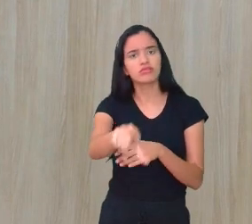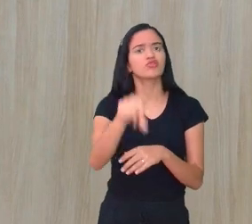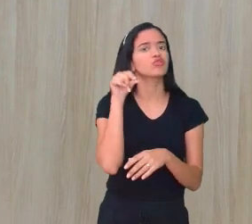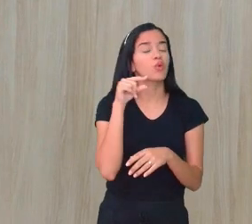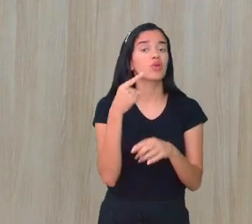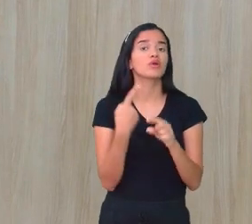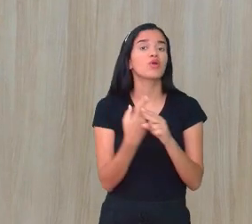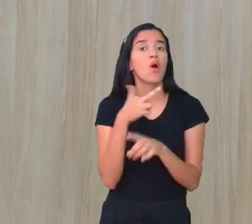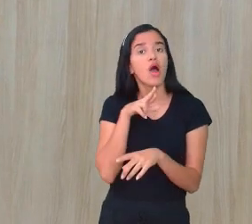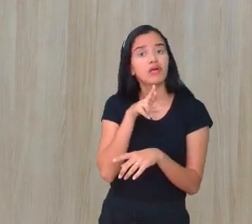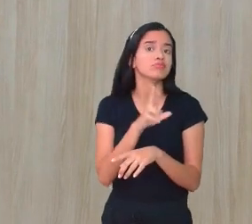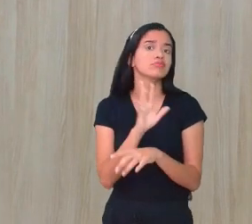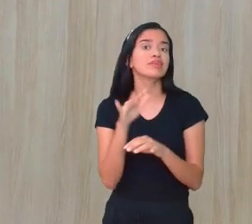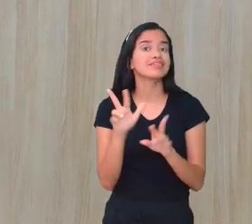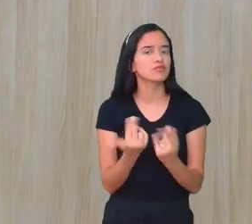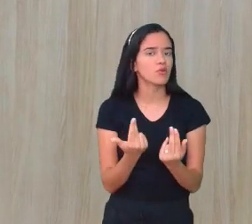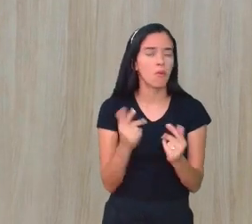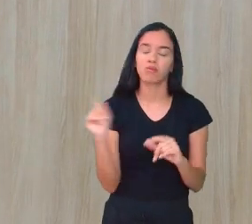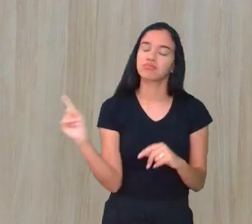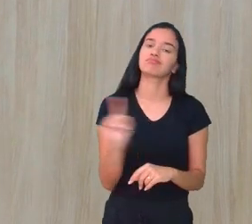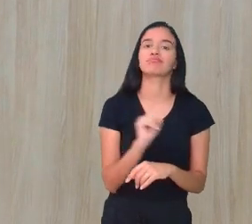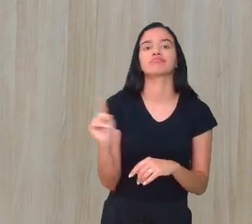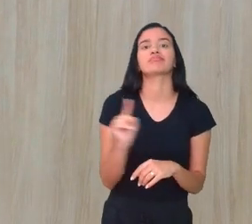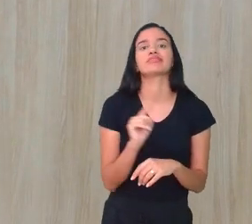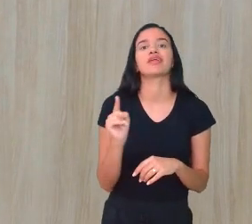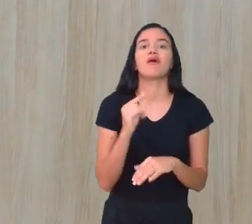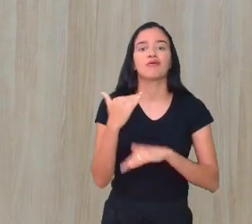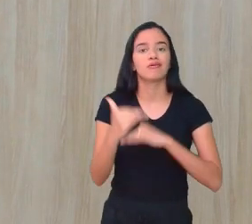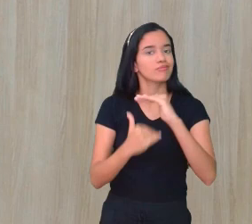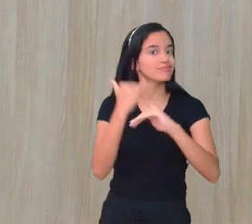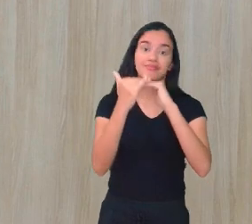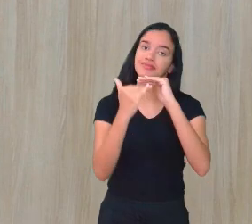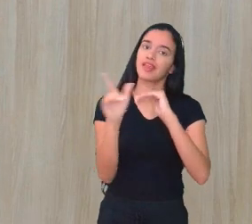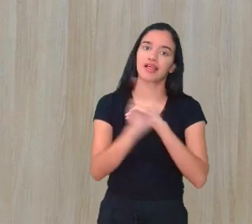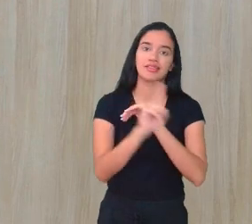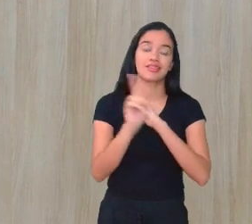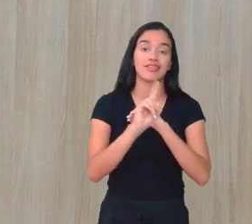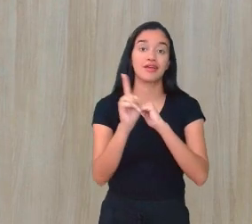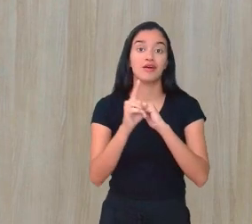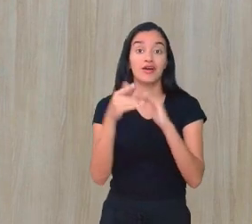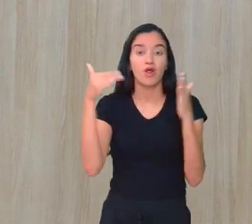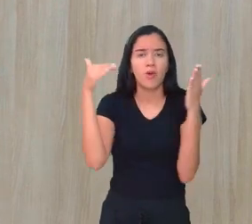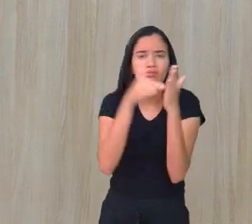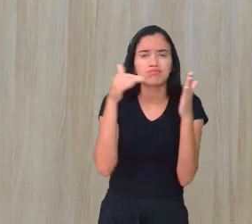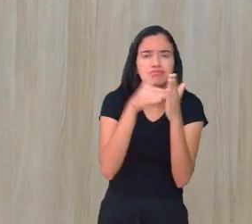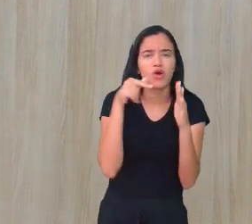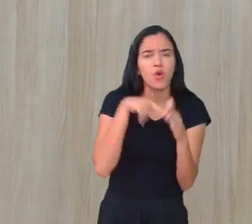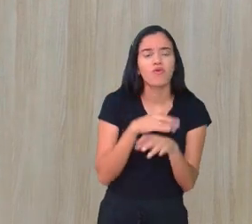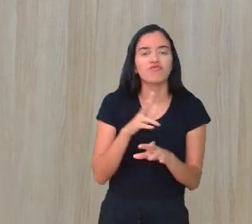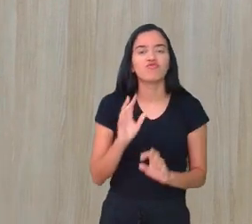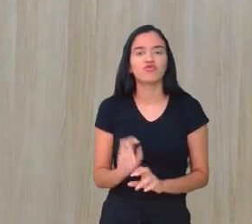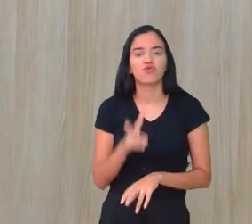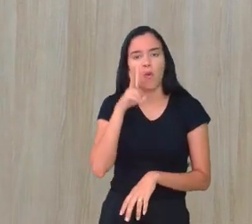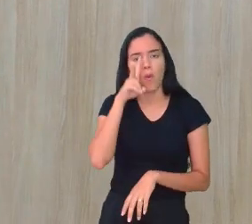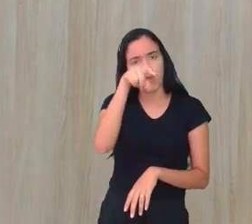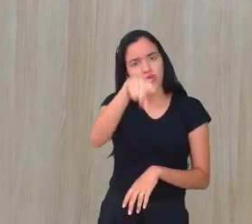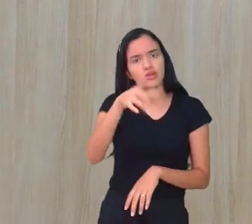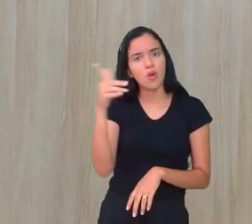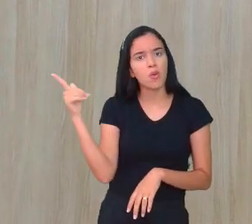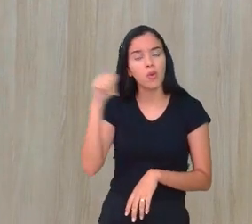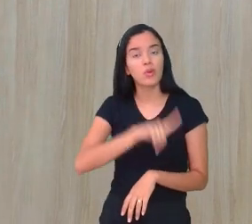você não está, de repente, chegando ali no máximo de força que você consegue. De repente, você